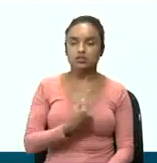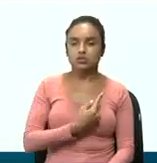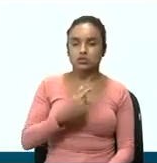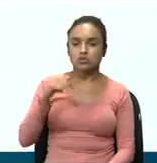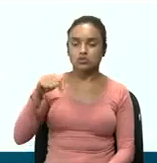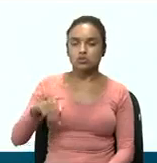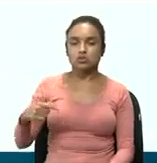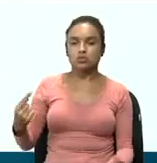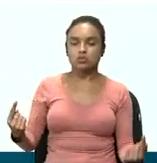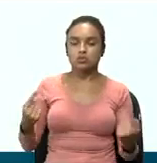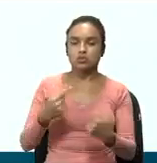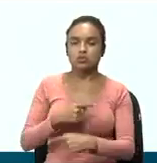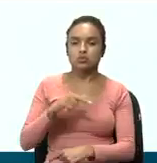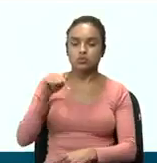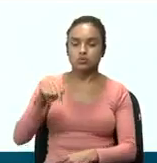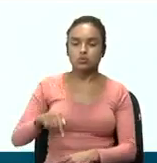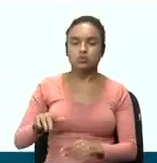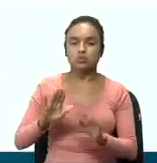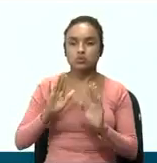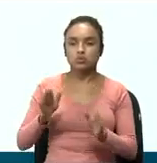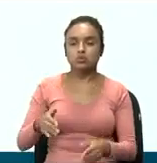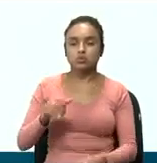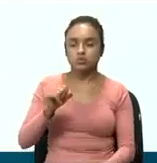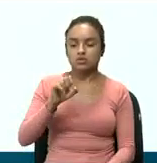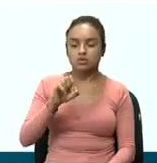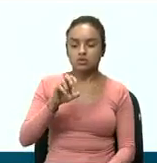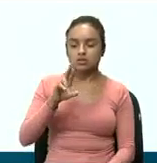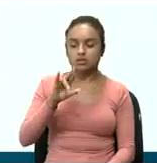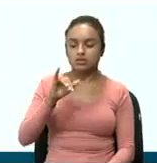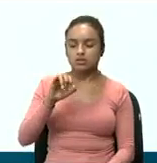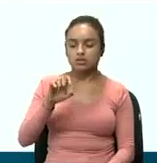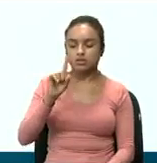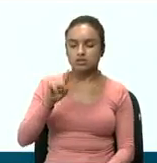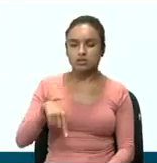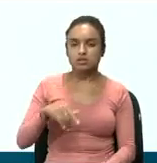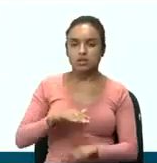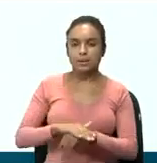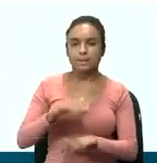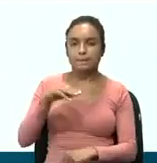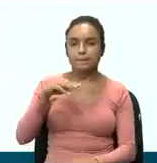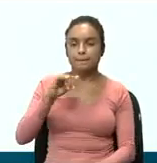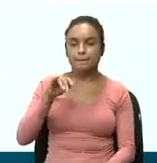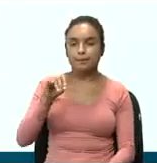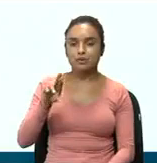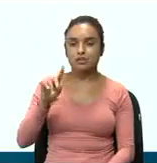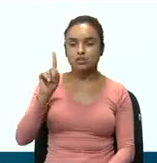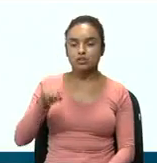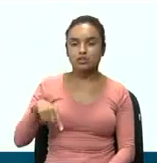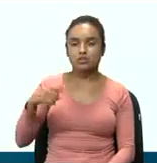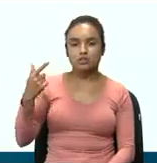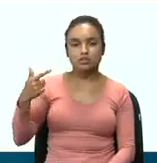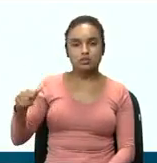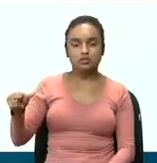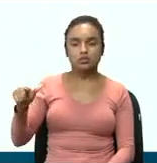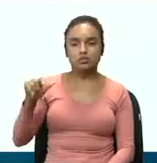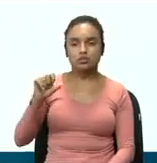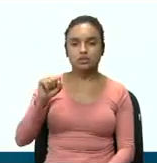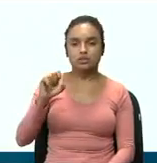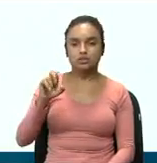ao contrário, desculpa. Como nós estamos trabalhando com uma série que é maior que uma outra série que é